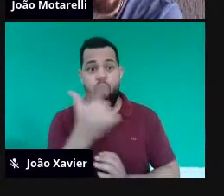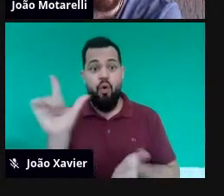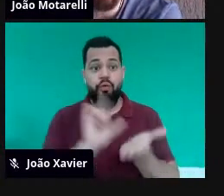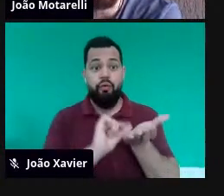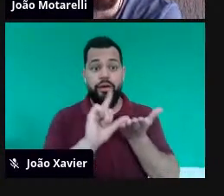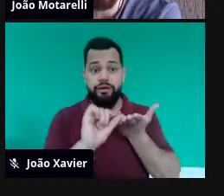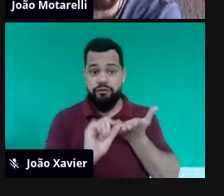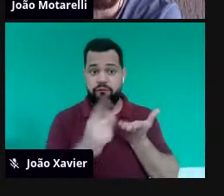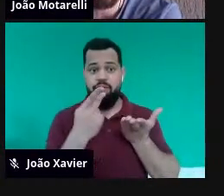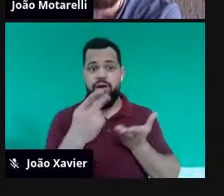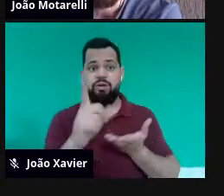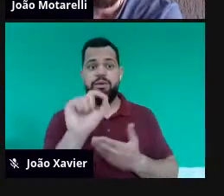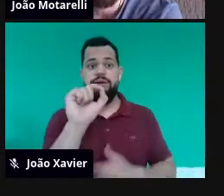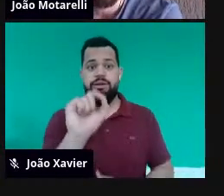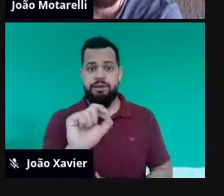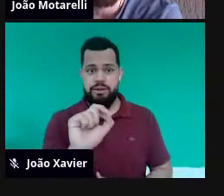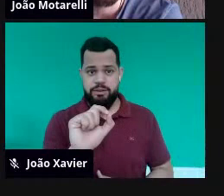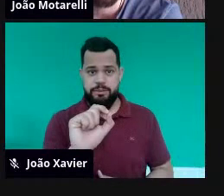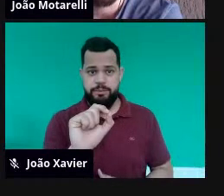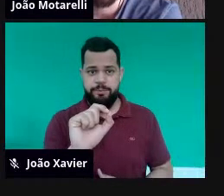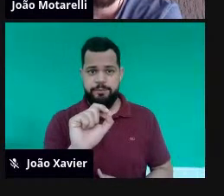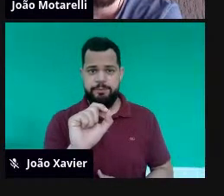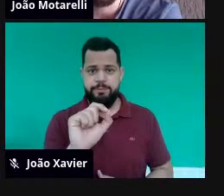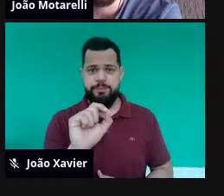dos principais autores